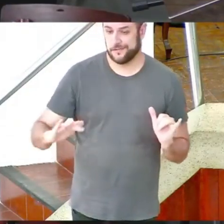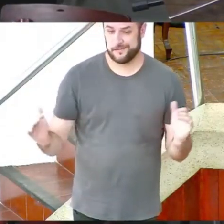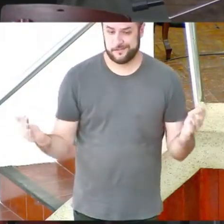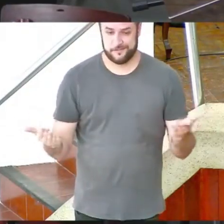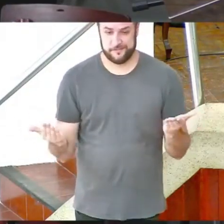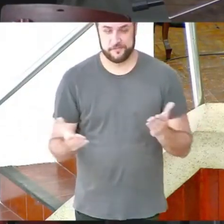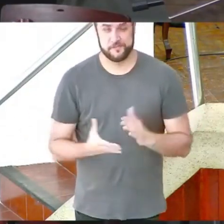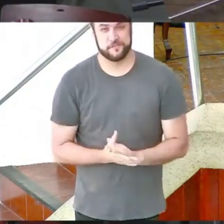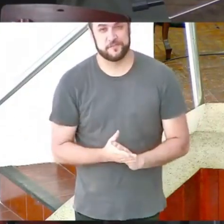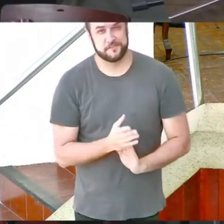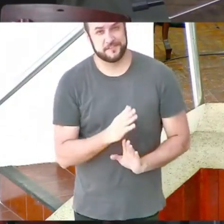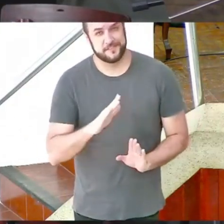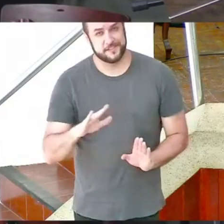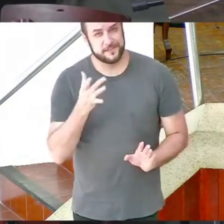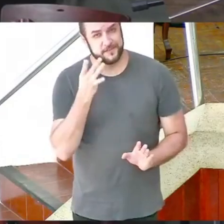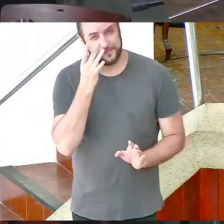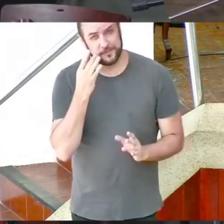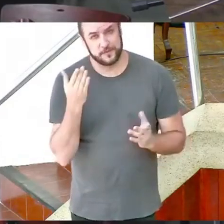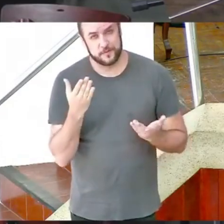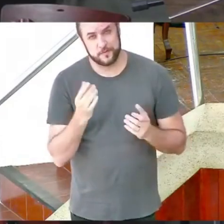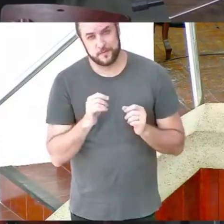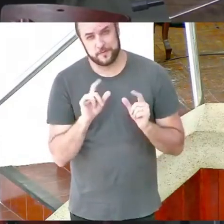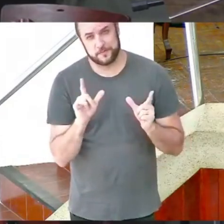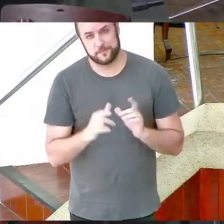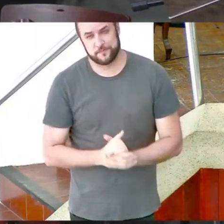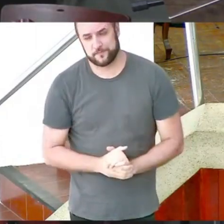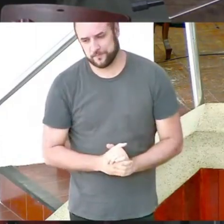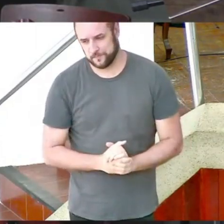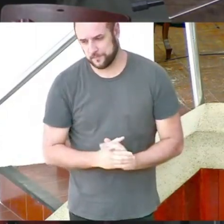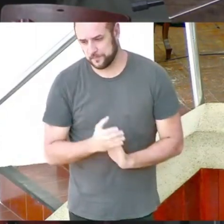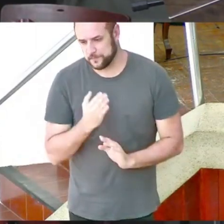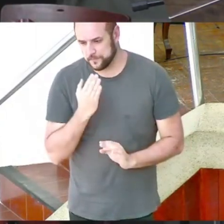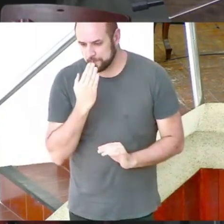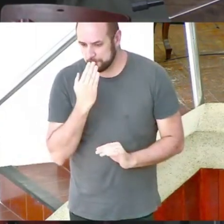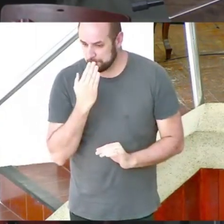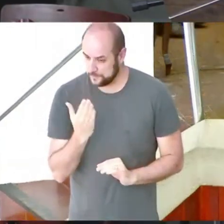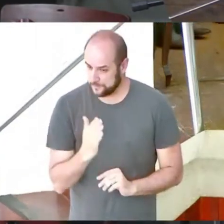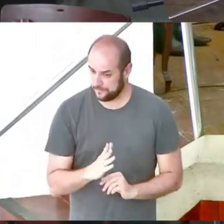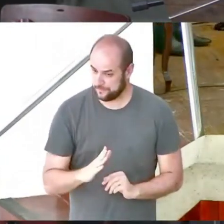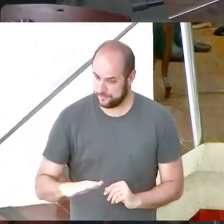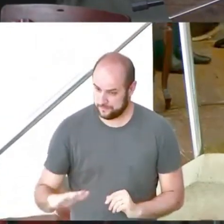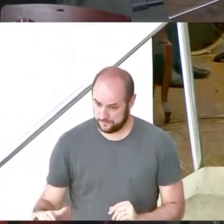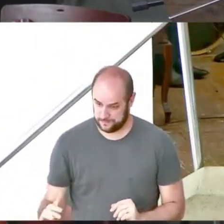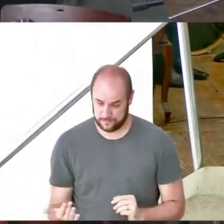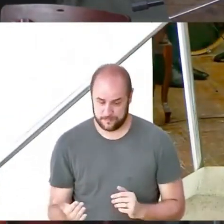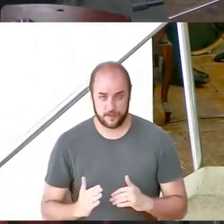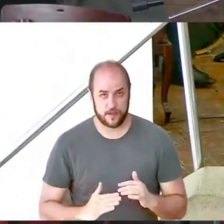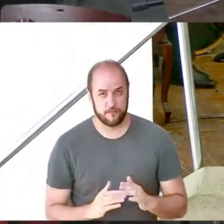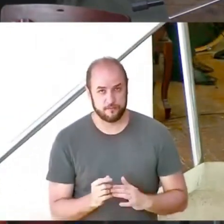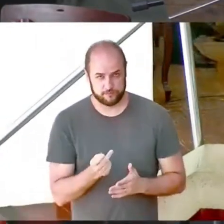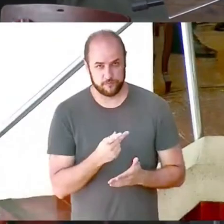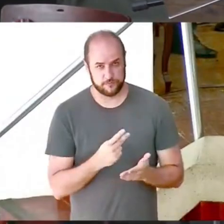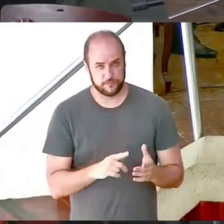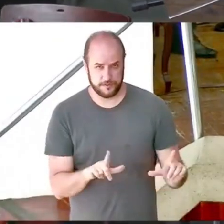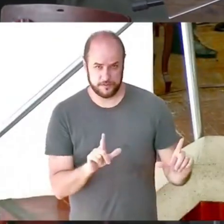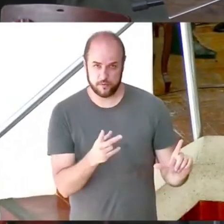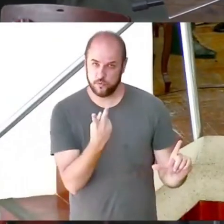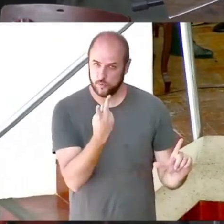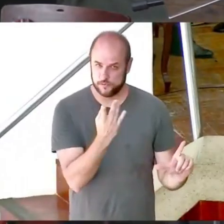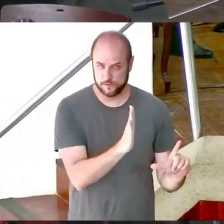crianças que estão aqui nesta manhã. E pedir a vocês que façam um desenho, na realidade